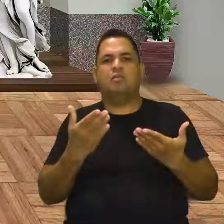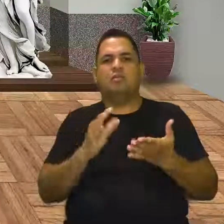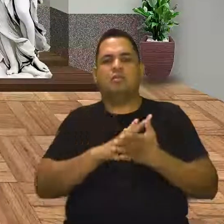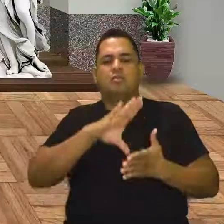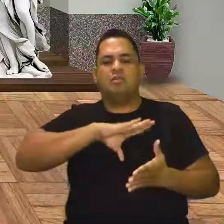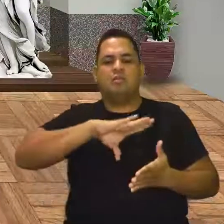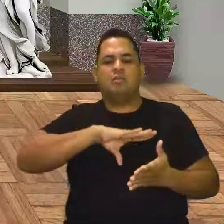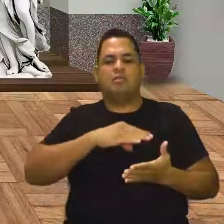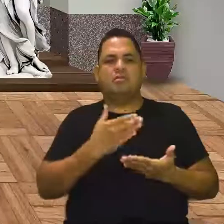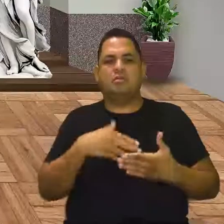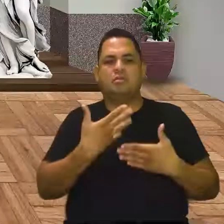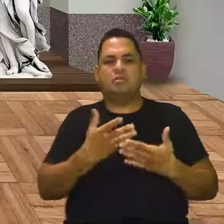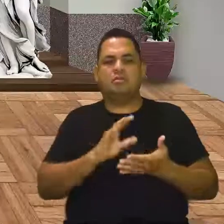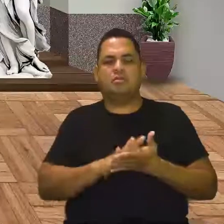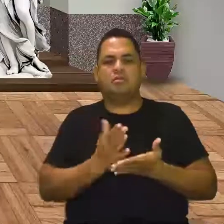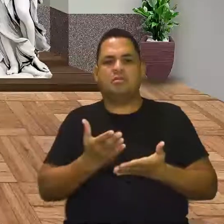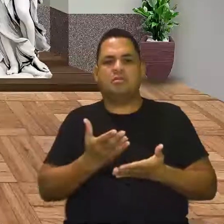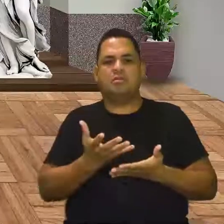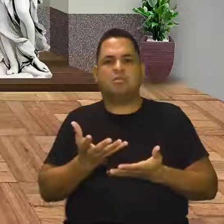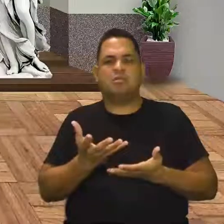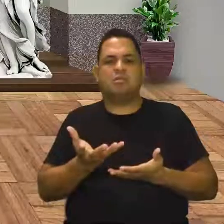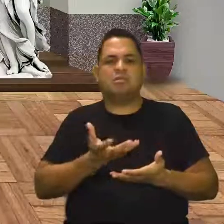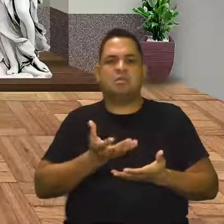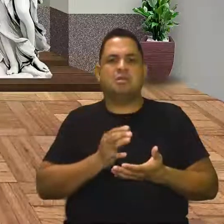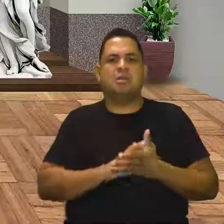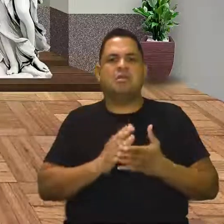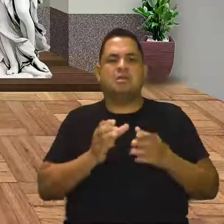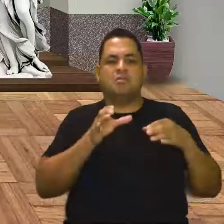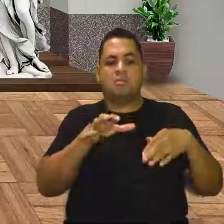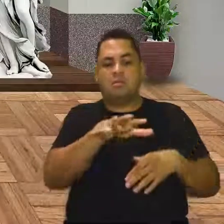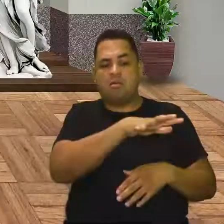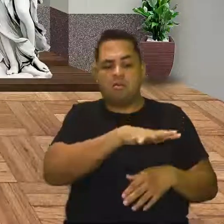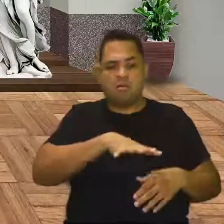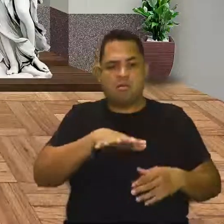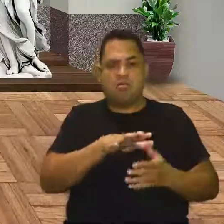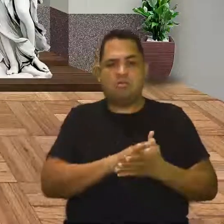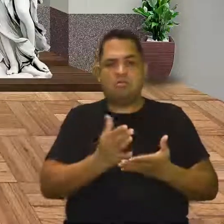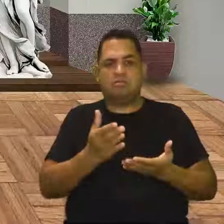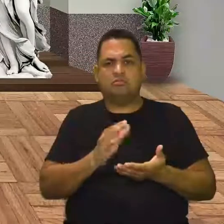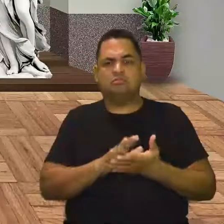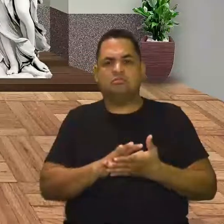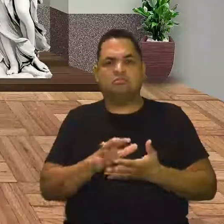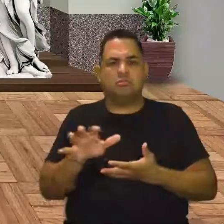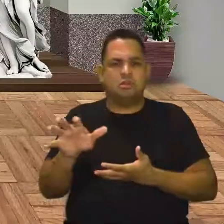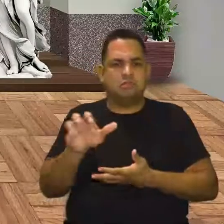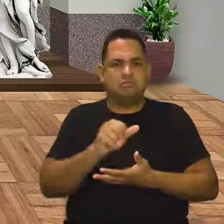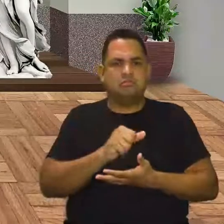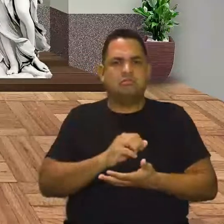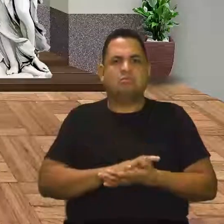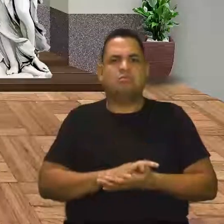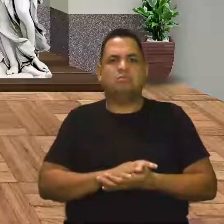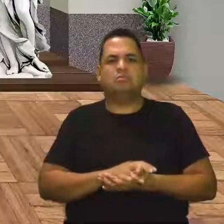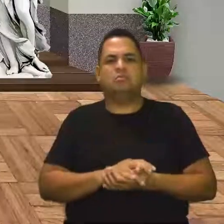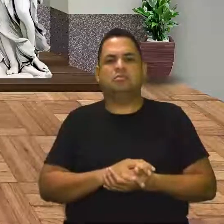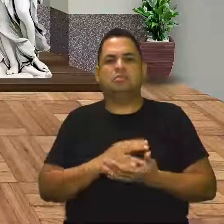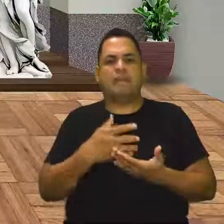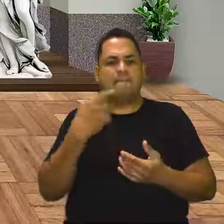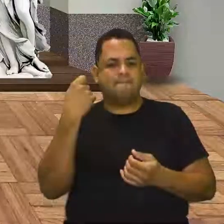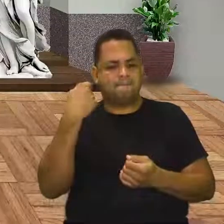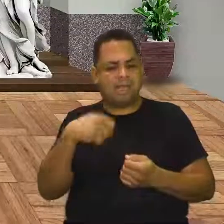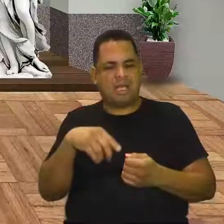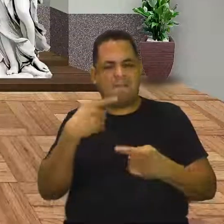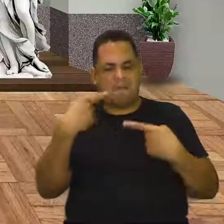um brasileiro, alguém da região, mandava chamar todo mundo e, tocava-lhe a